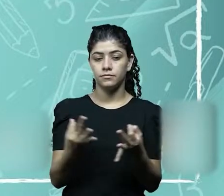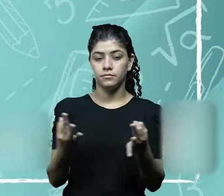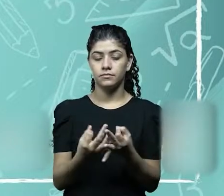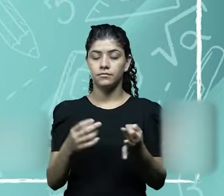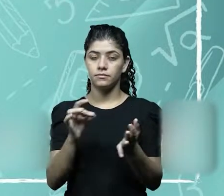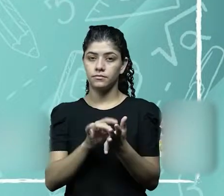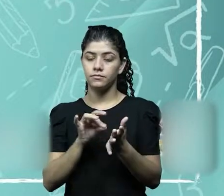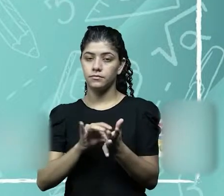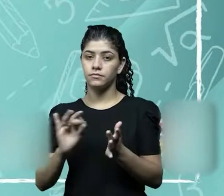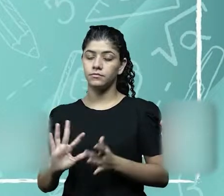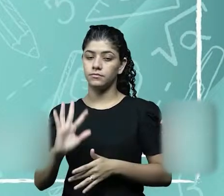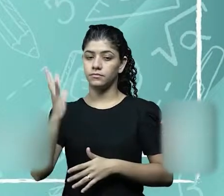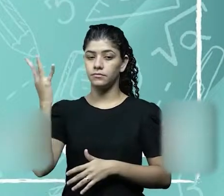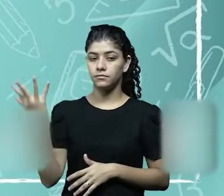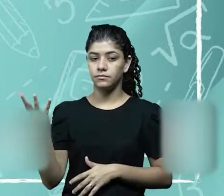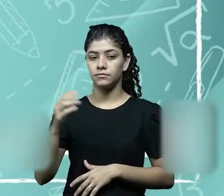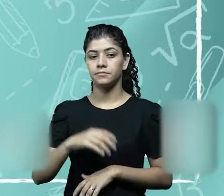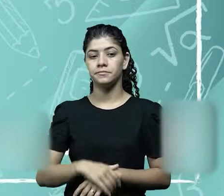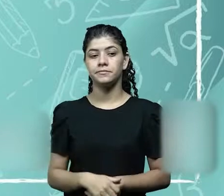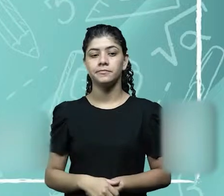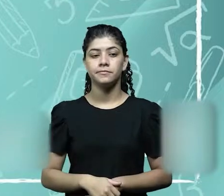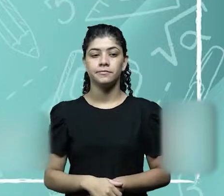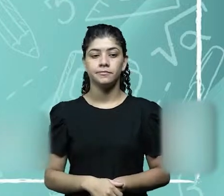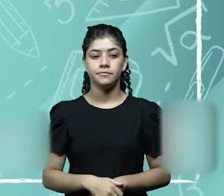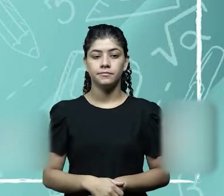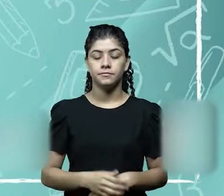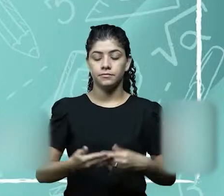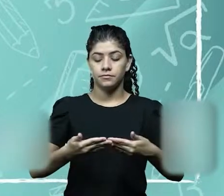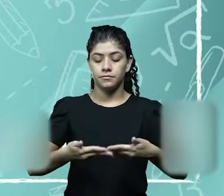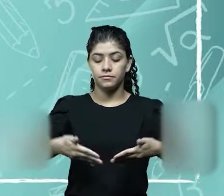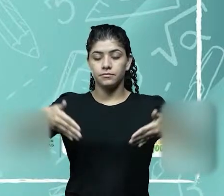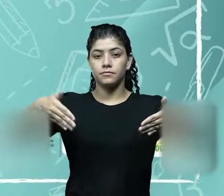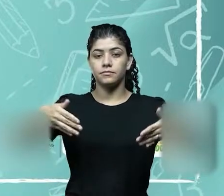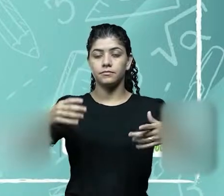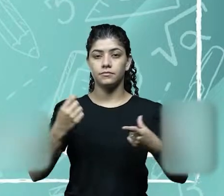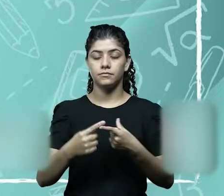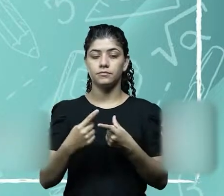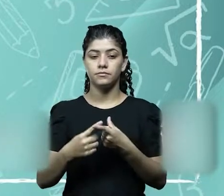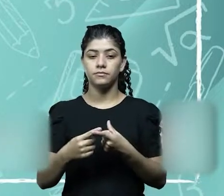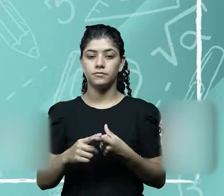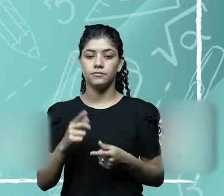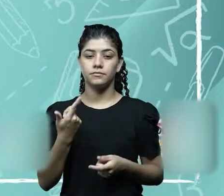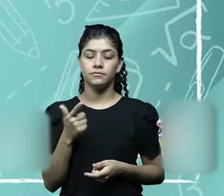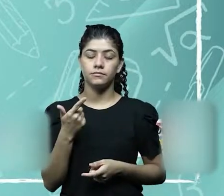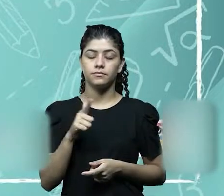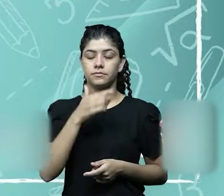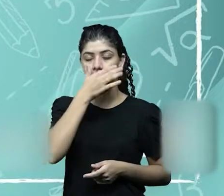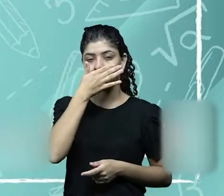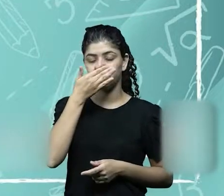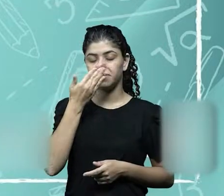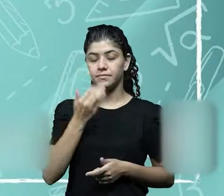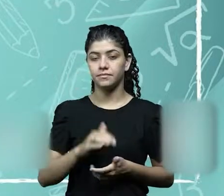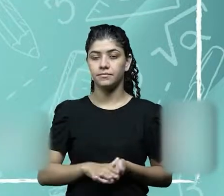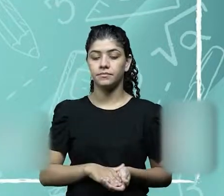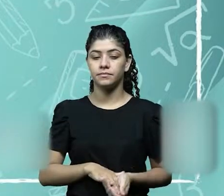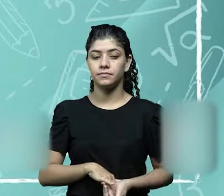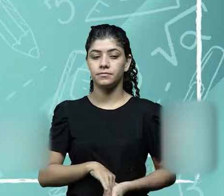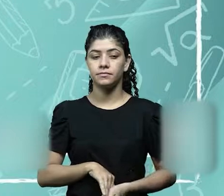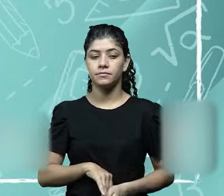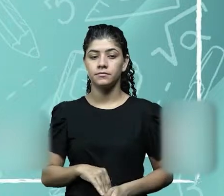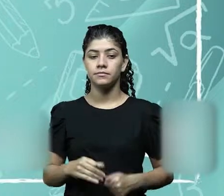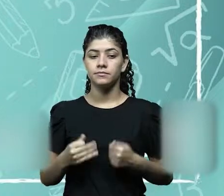fica realmente um pouco curvado. Aqui está exagerado, mas ele fica um pouco curvado por conta da massa de combustível que está ali